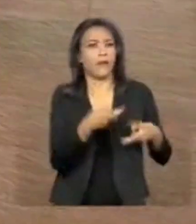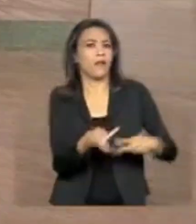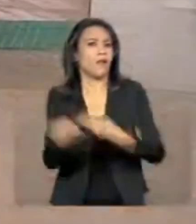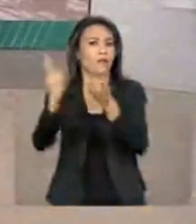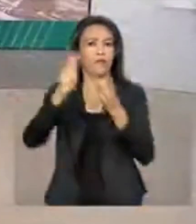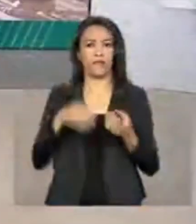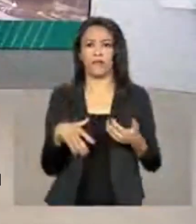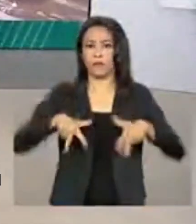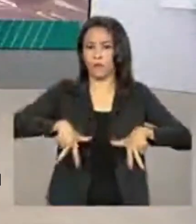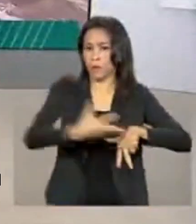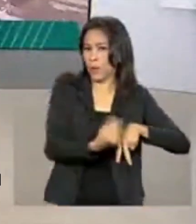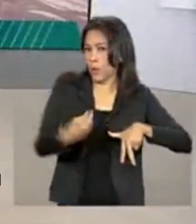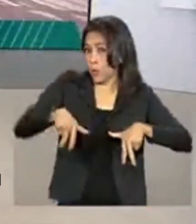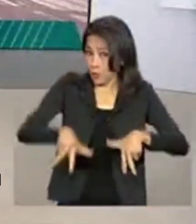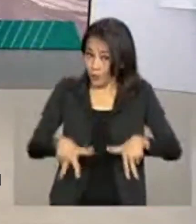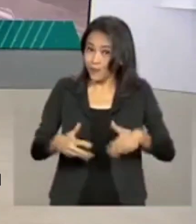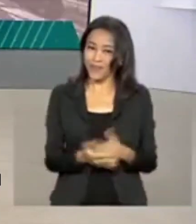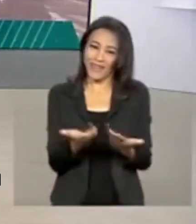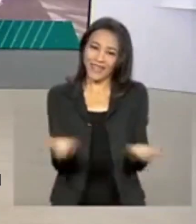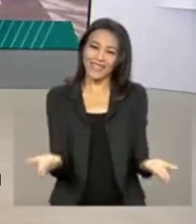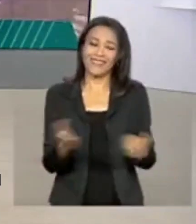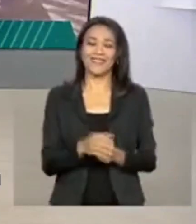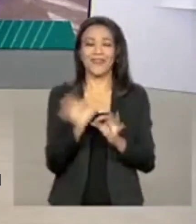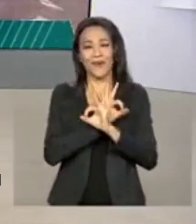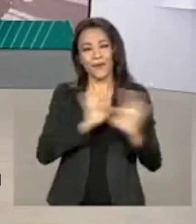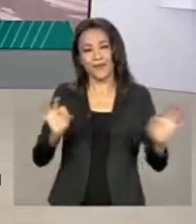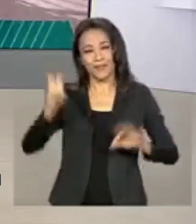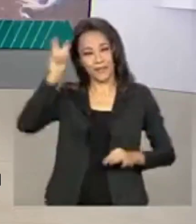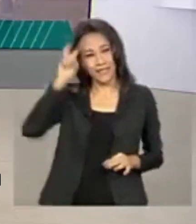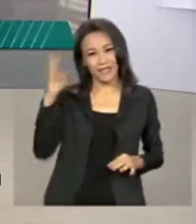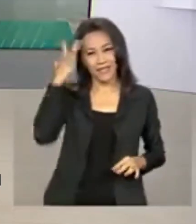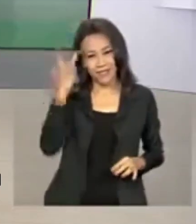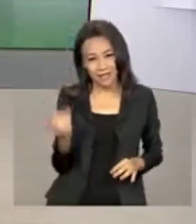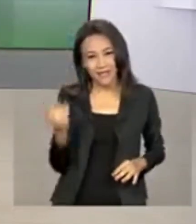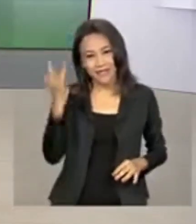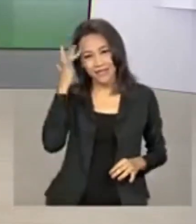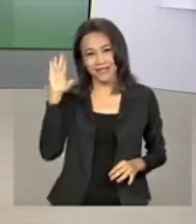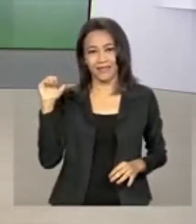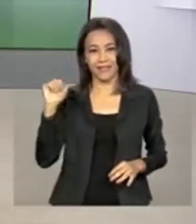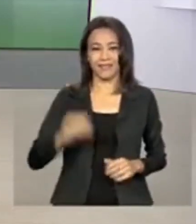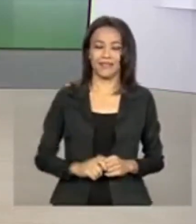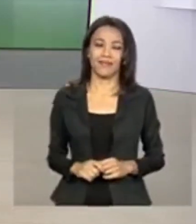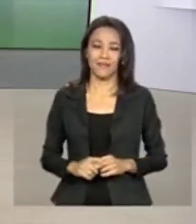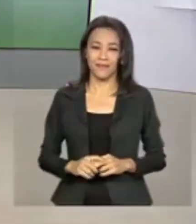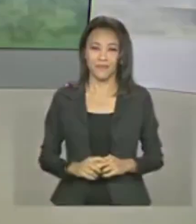É isso, uma ótima quinta-feira para você. Até amanhã. Tchau.